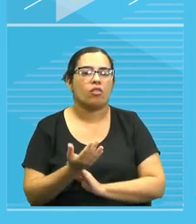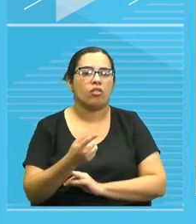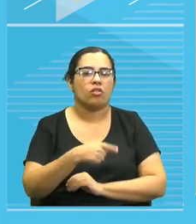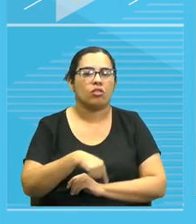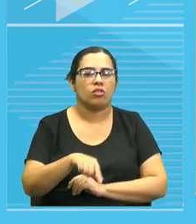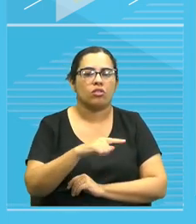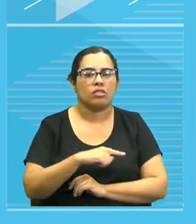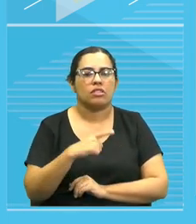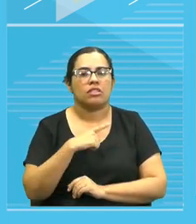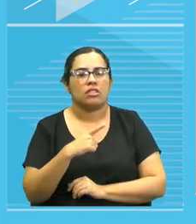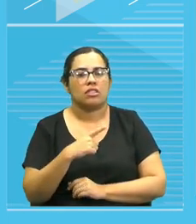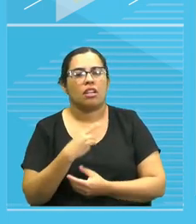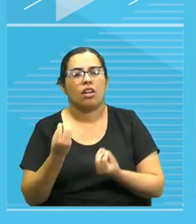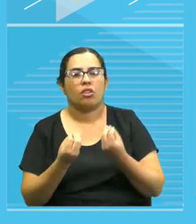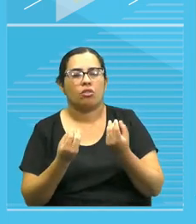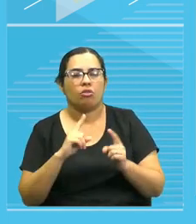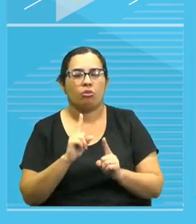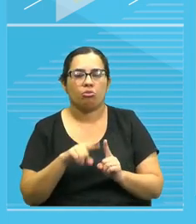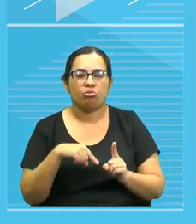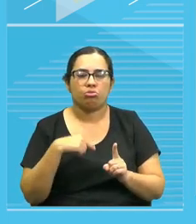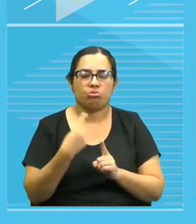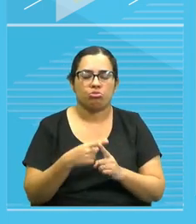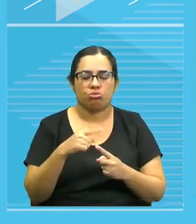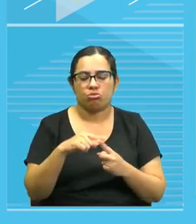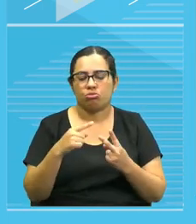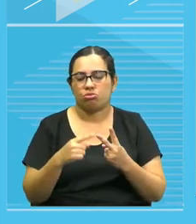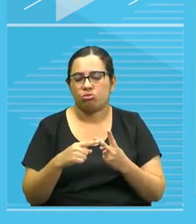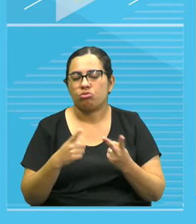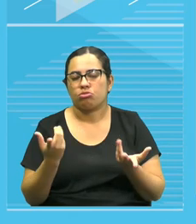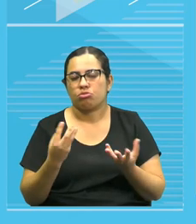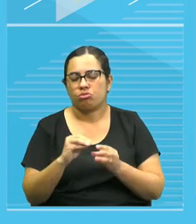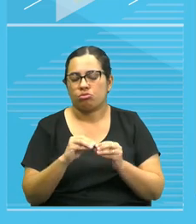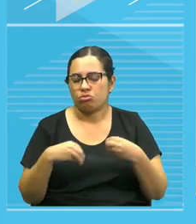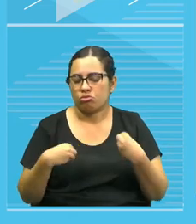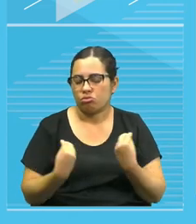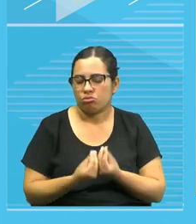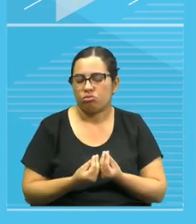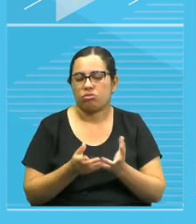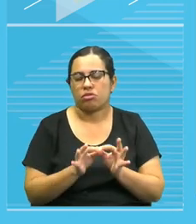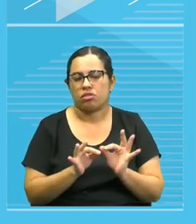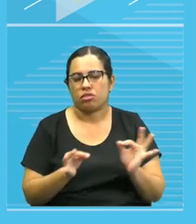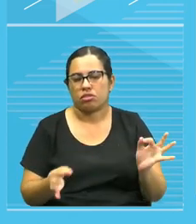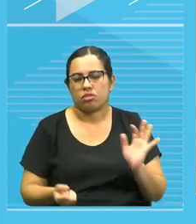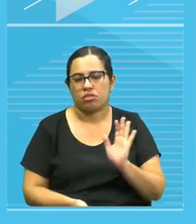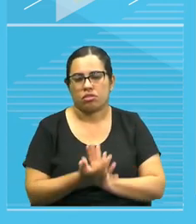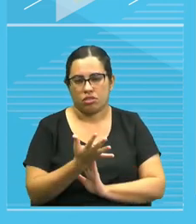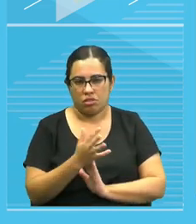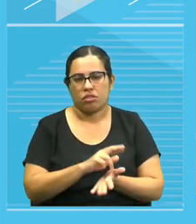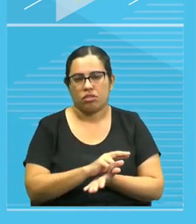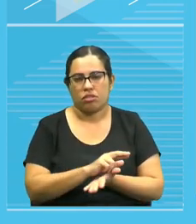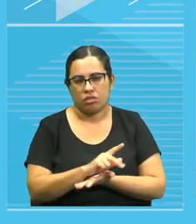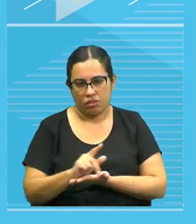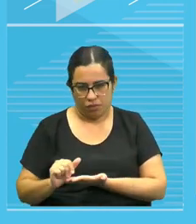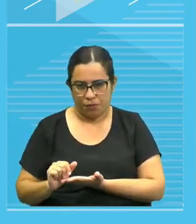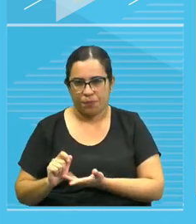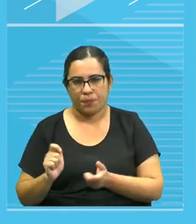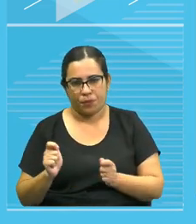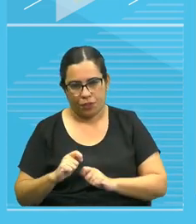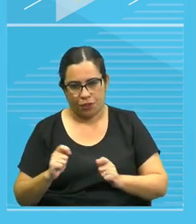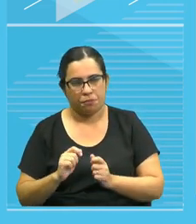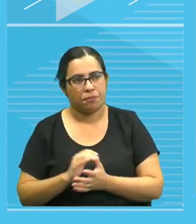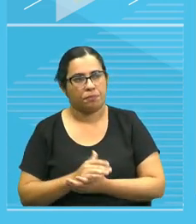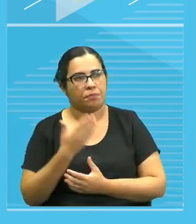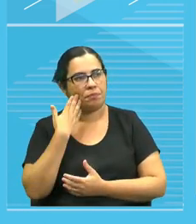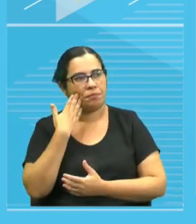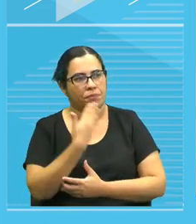temos uma reação de adição duas substâncias simples formando uma composta Tá certo Olha